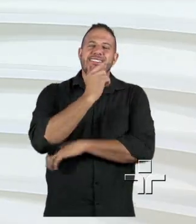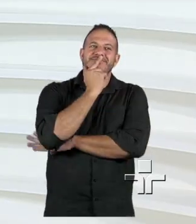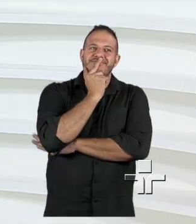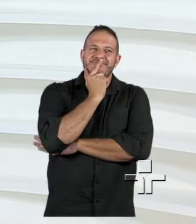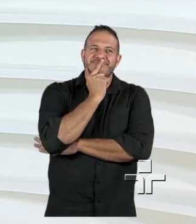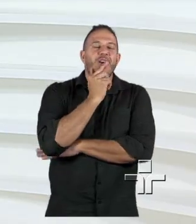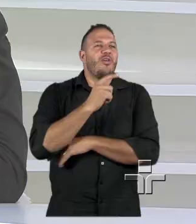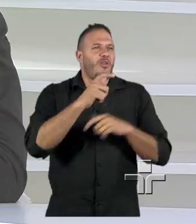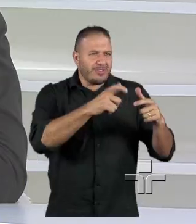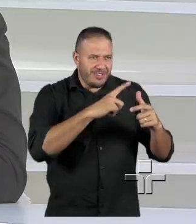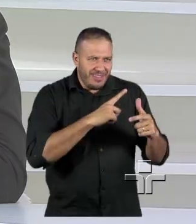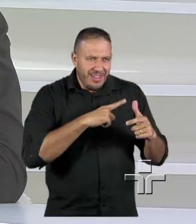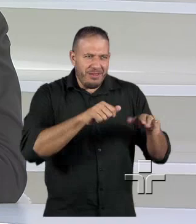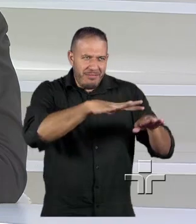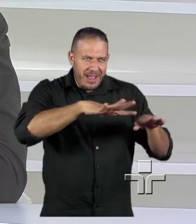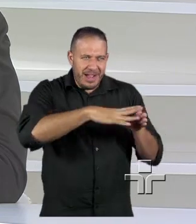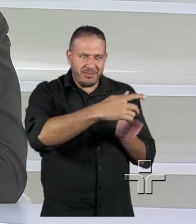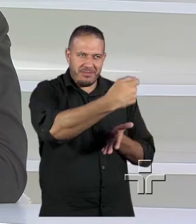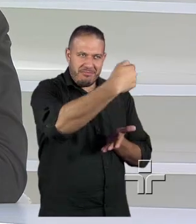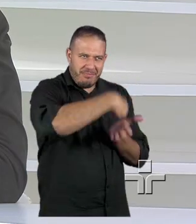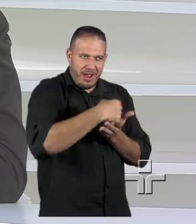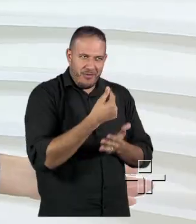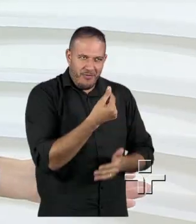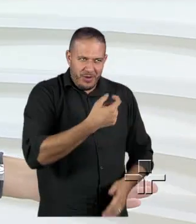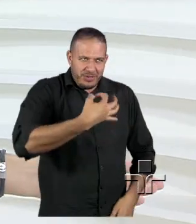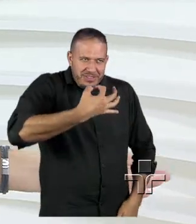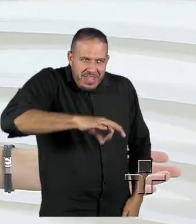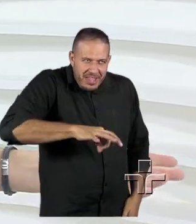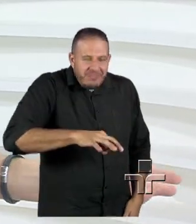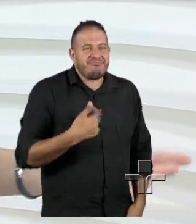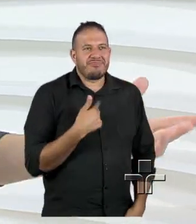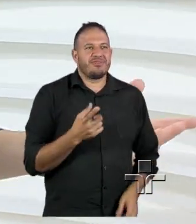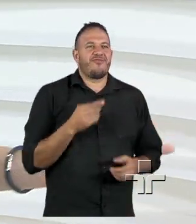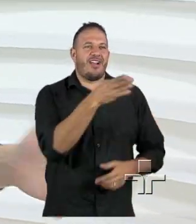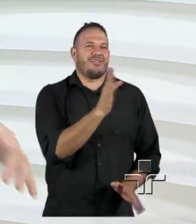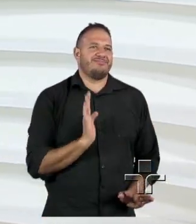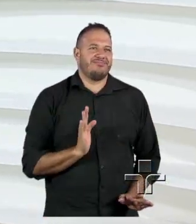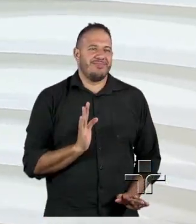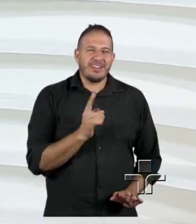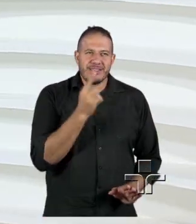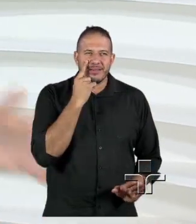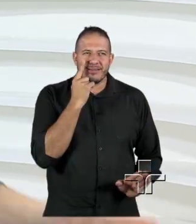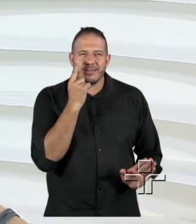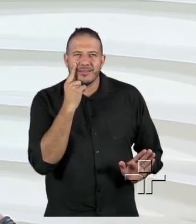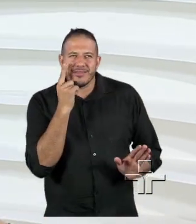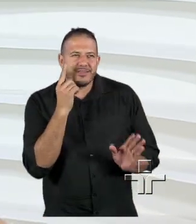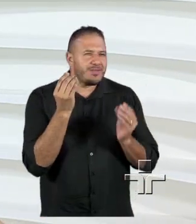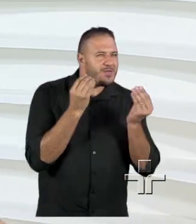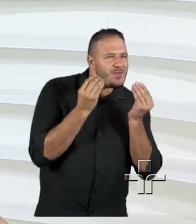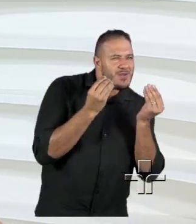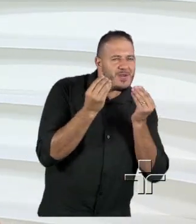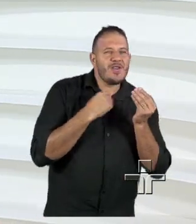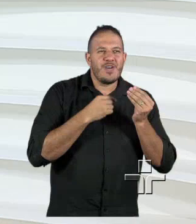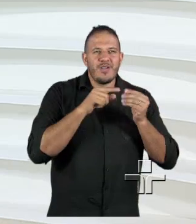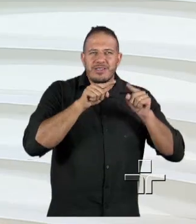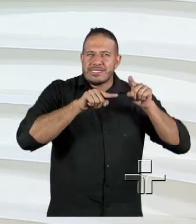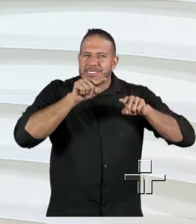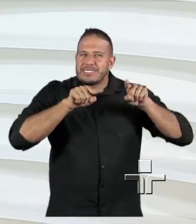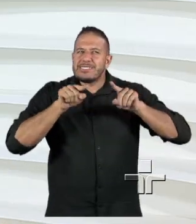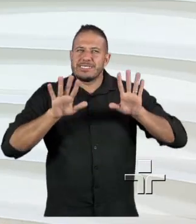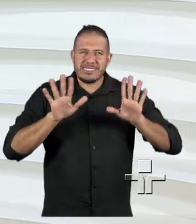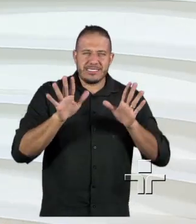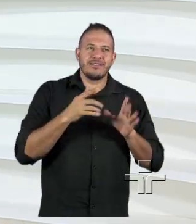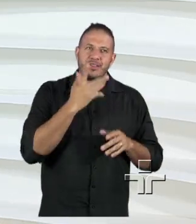onde tiver mercado que pague o melhor preço possível, entendeu? Então a gente está entendendo, tem algumas variáveis.